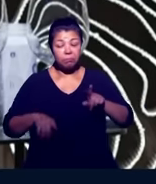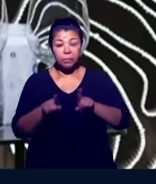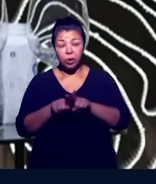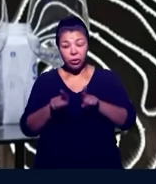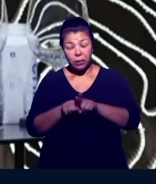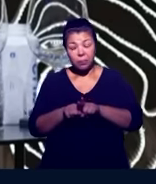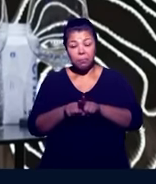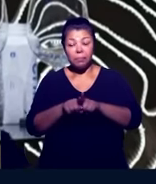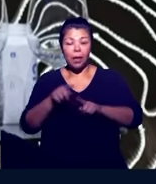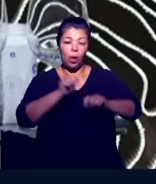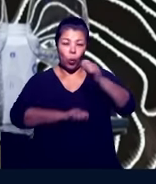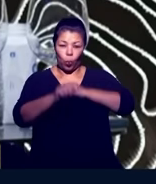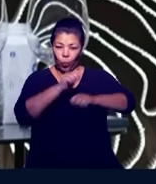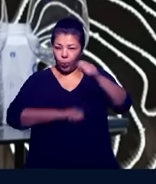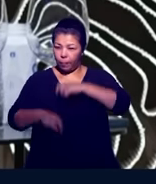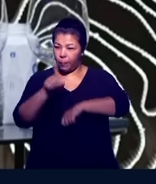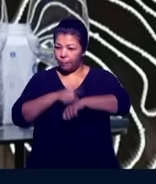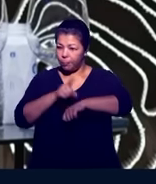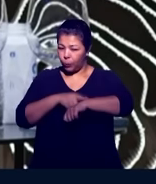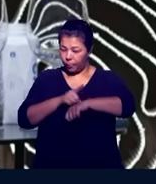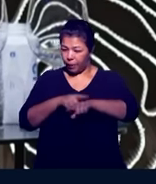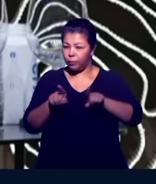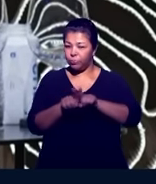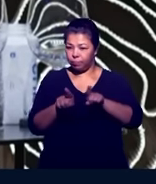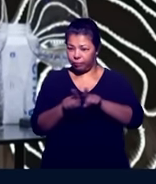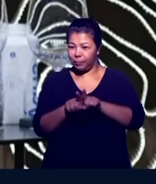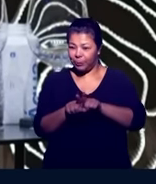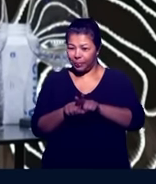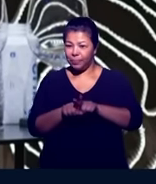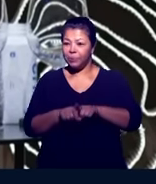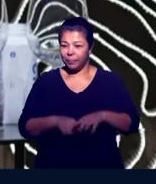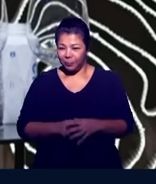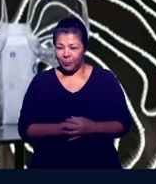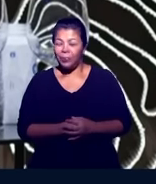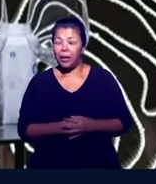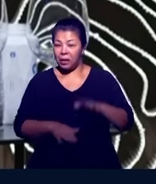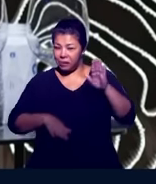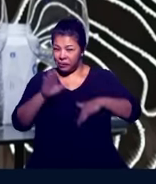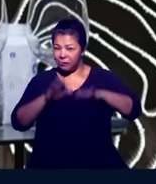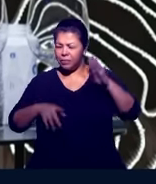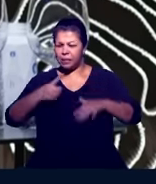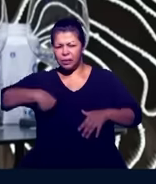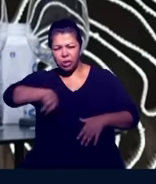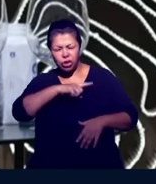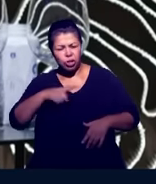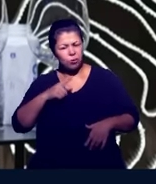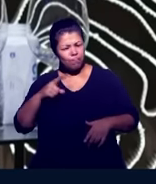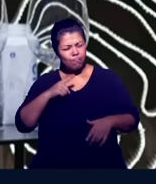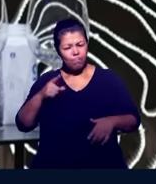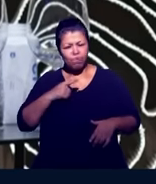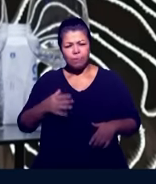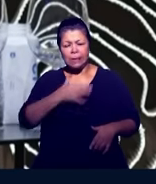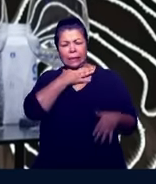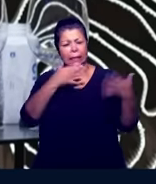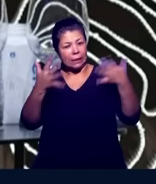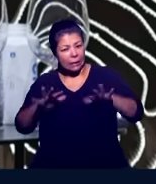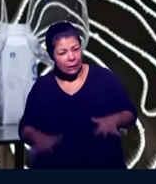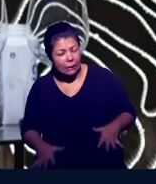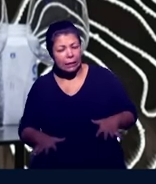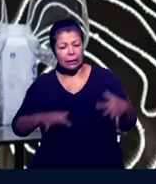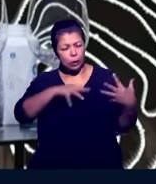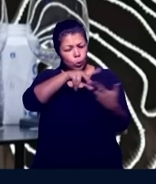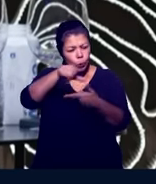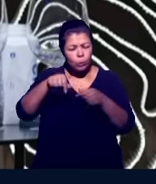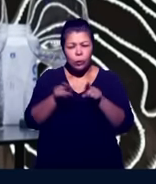economia tem tem a tarefa do momento às vezes você tá num processo recessivo uma crise Global uma pandemia